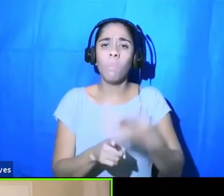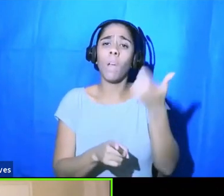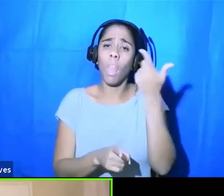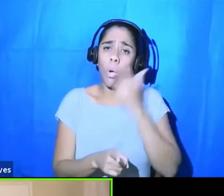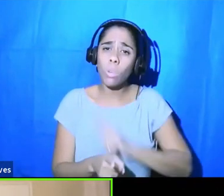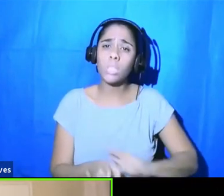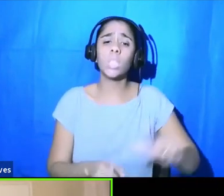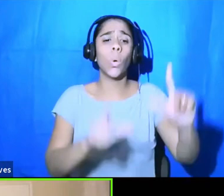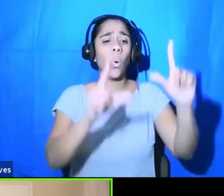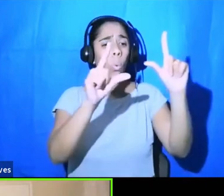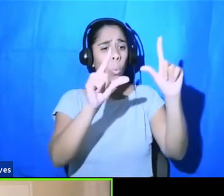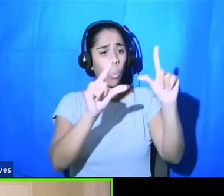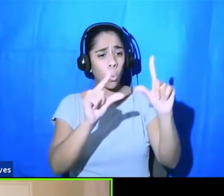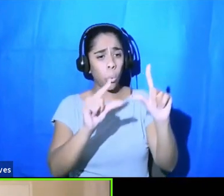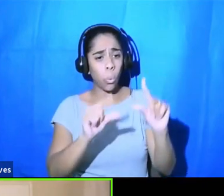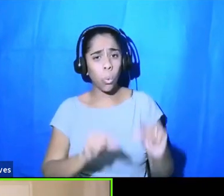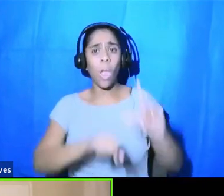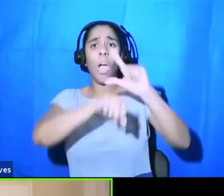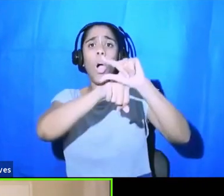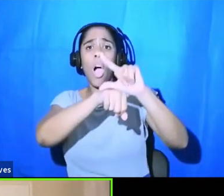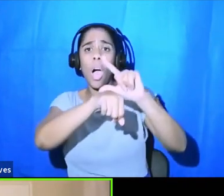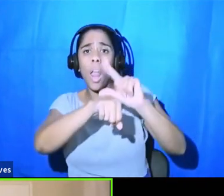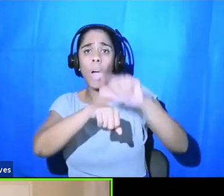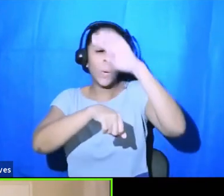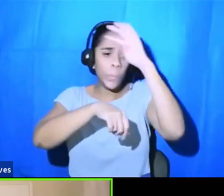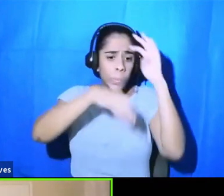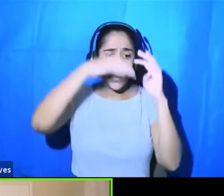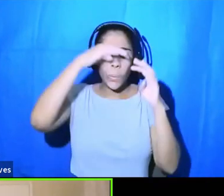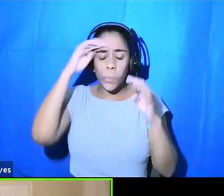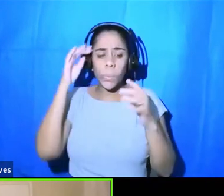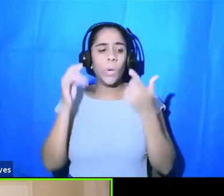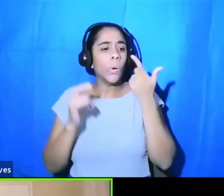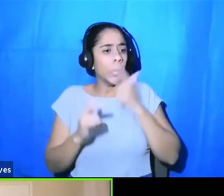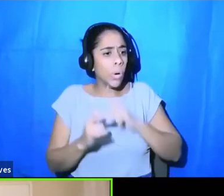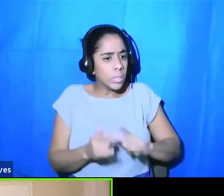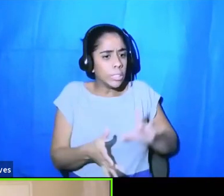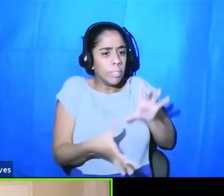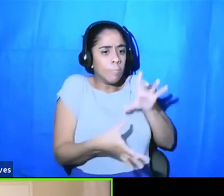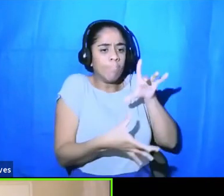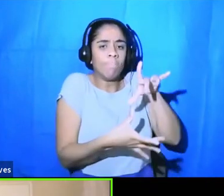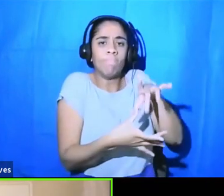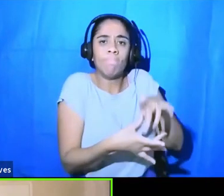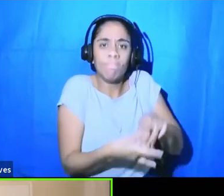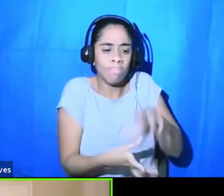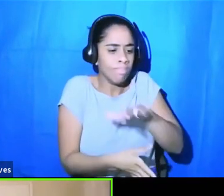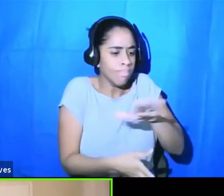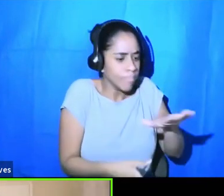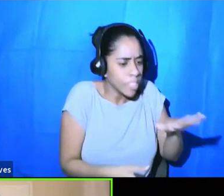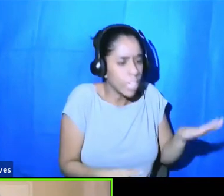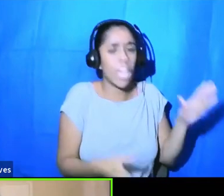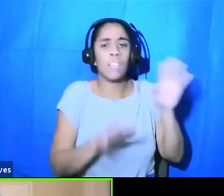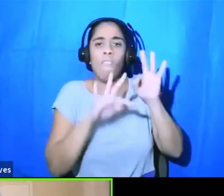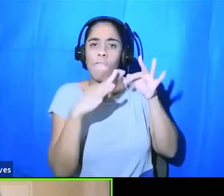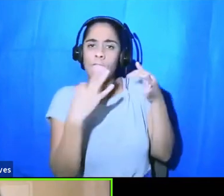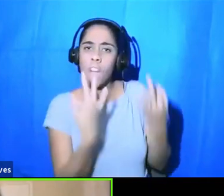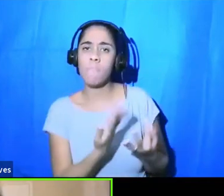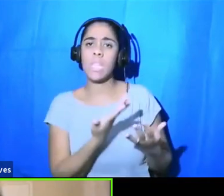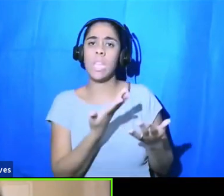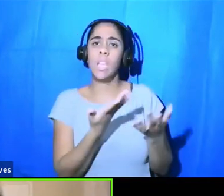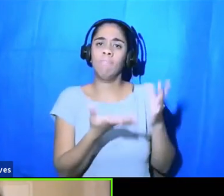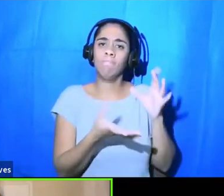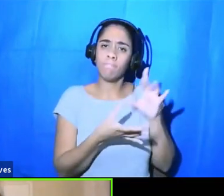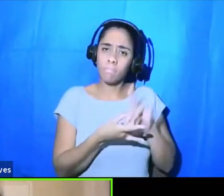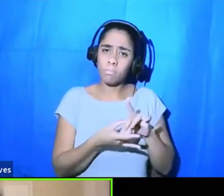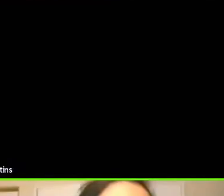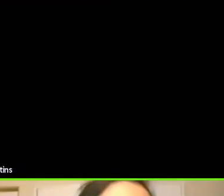otorgar condições concretas vitales para a organização política que possivel a organização política